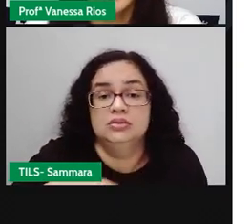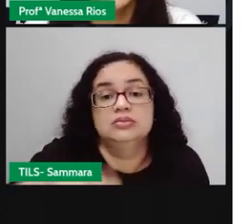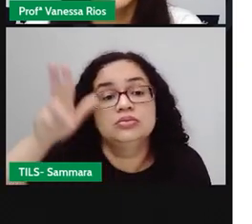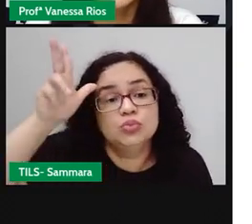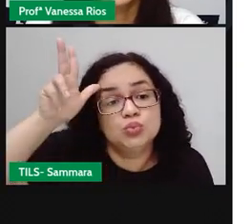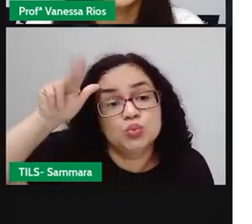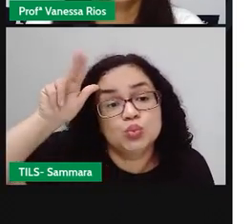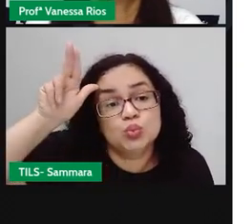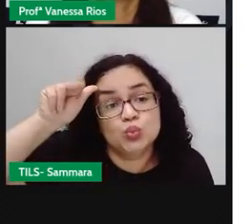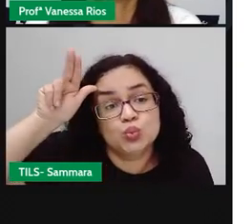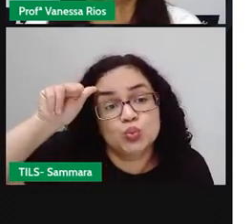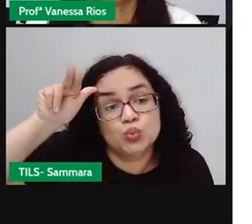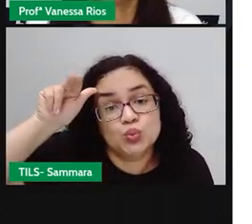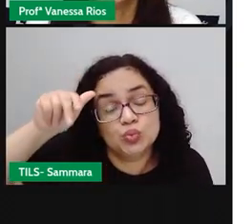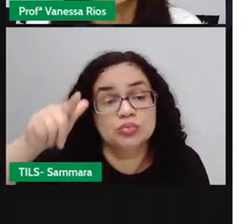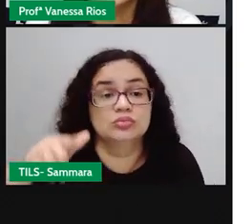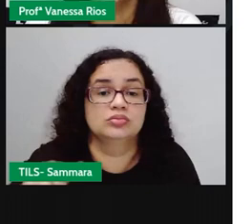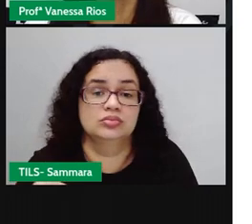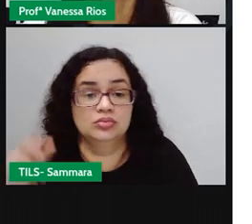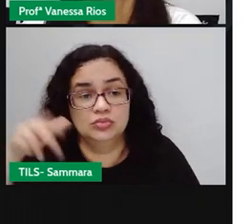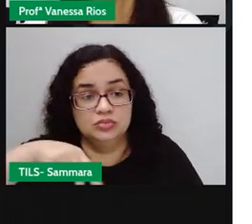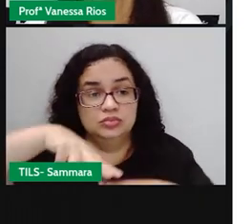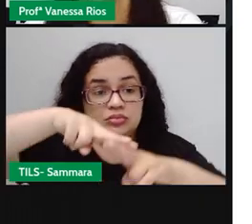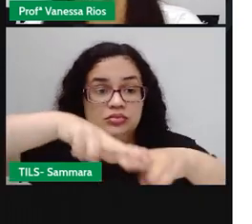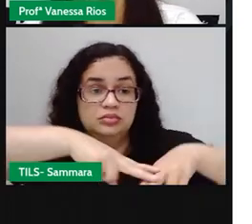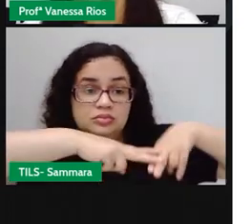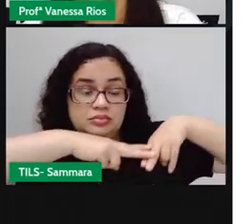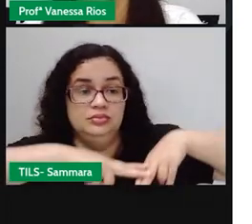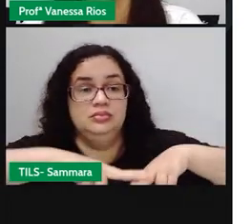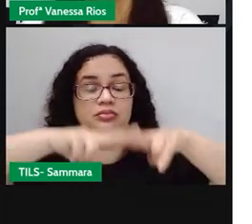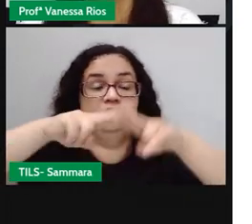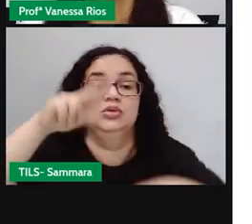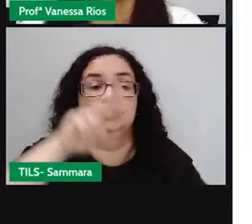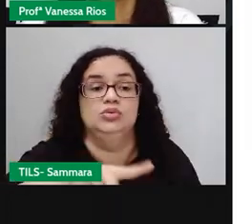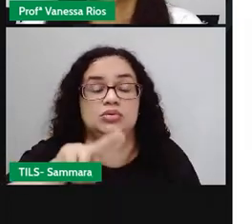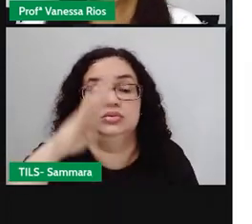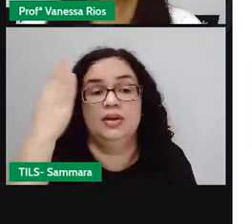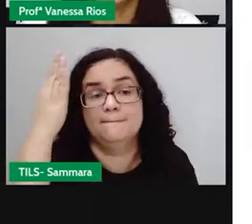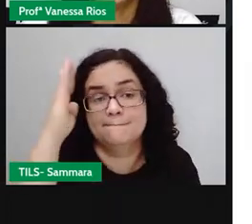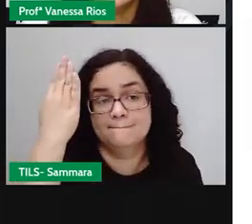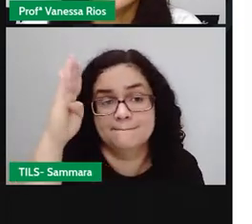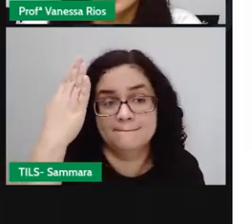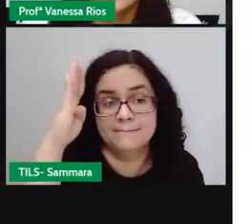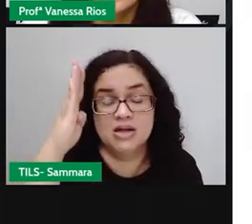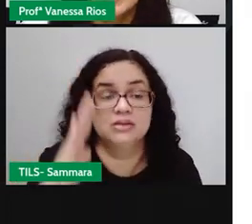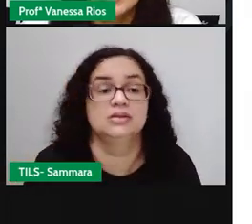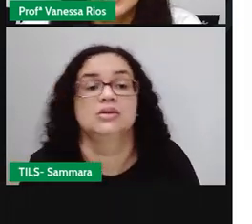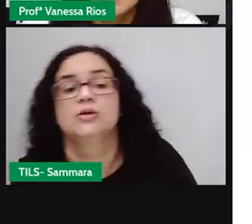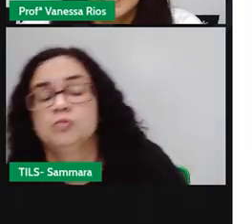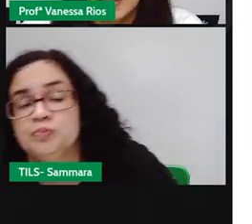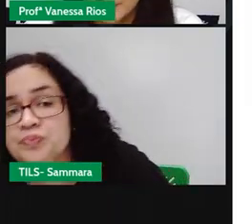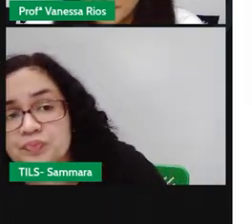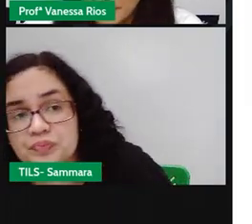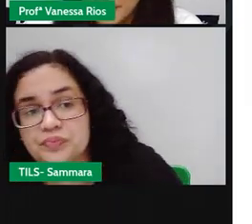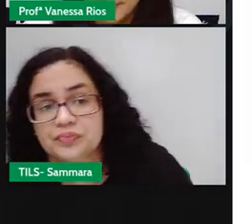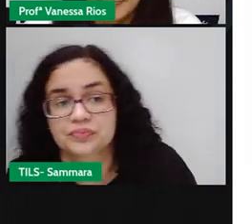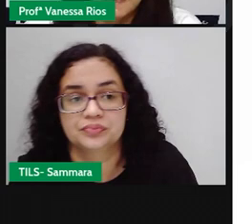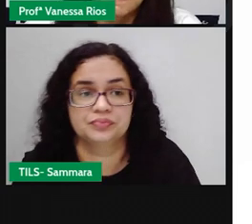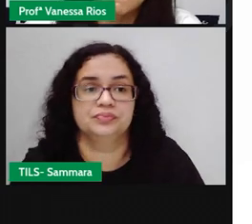este cavalinho, né, de balanço, que também utiliza a madeira como material